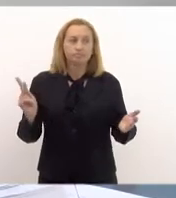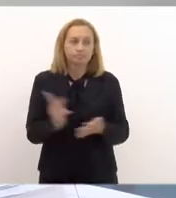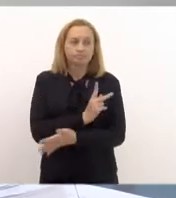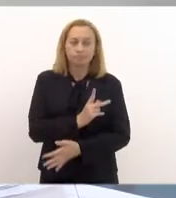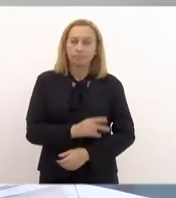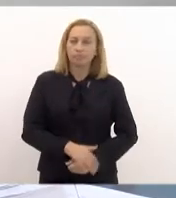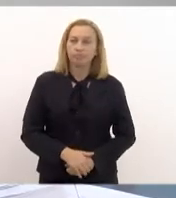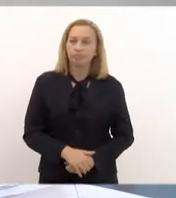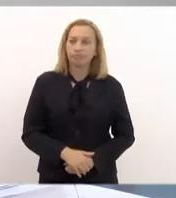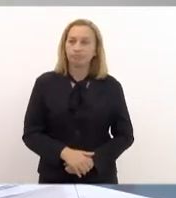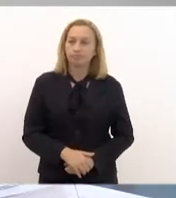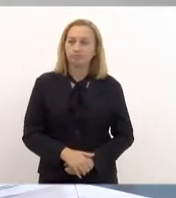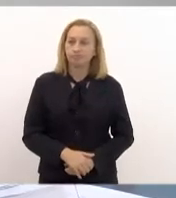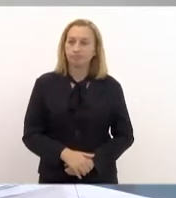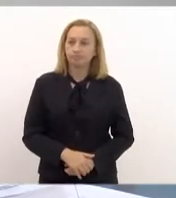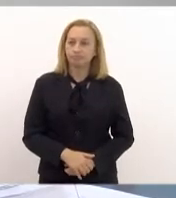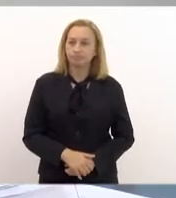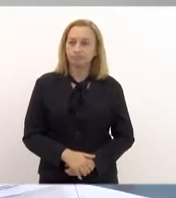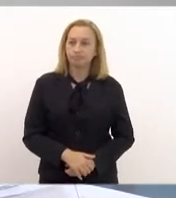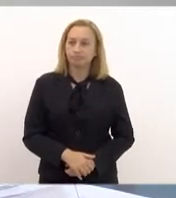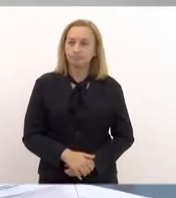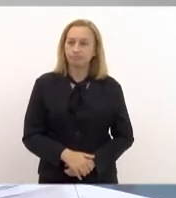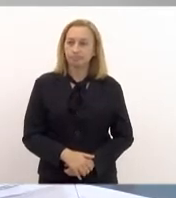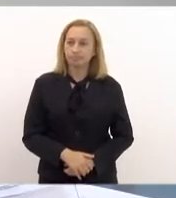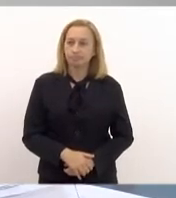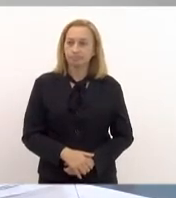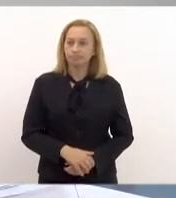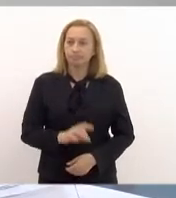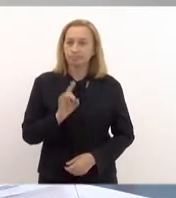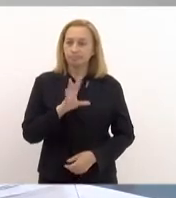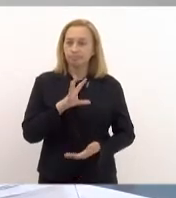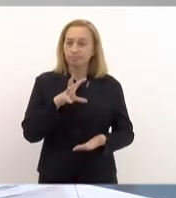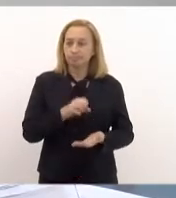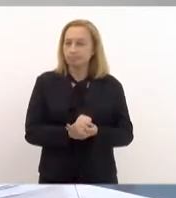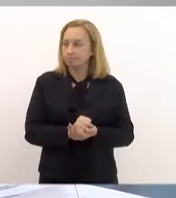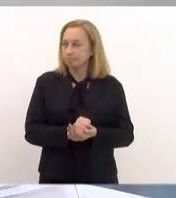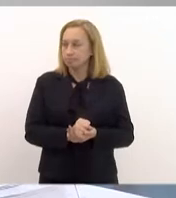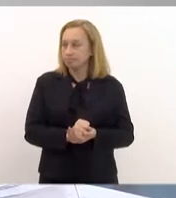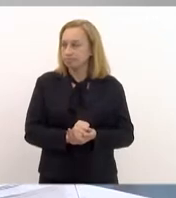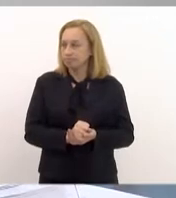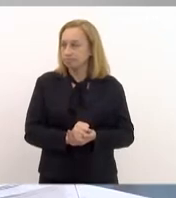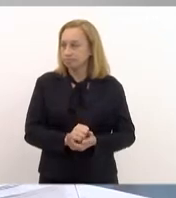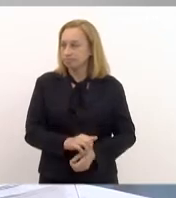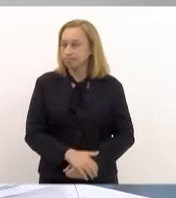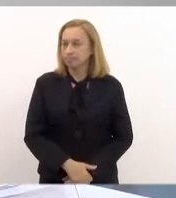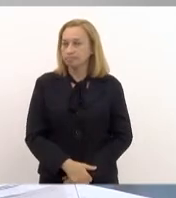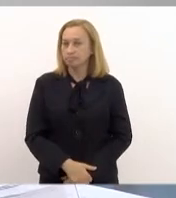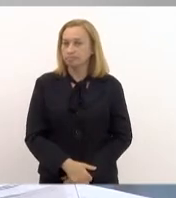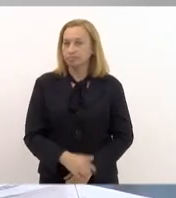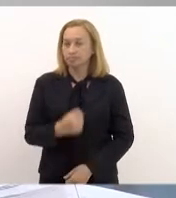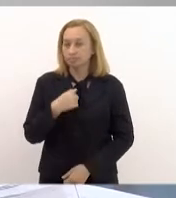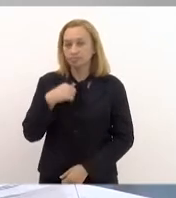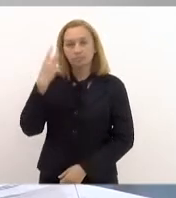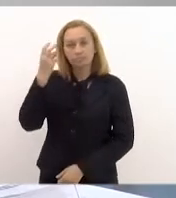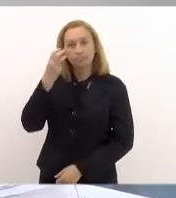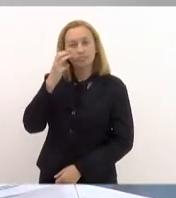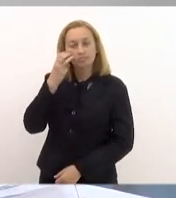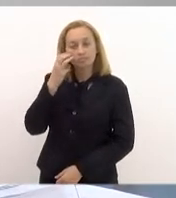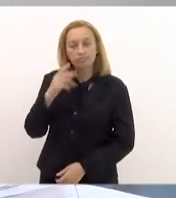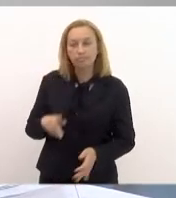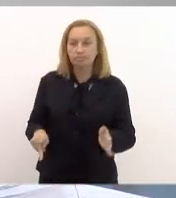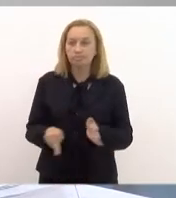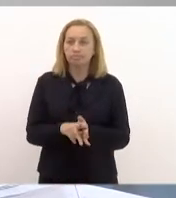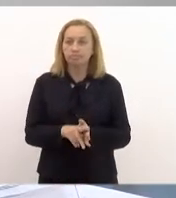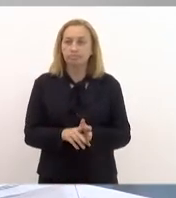aconteça, né? Eu queria ter registrado, por último, Kelsey, que eu e Valdec fazemos parte